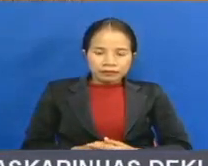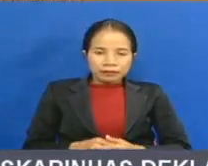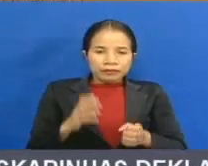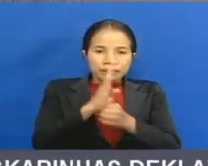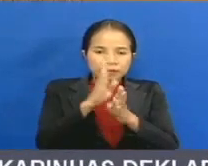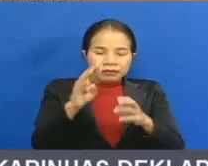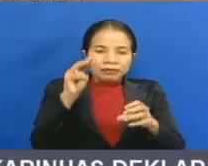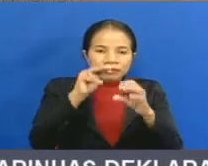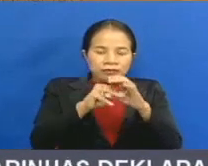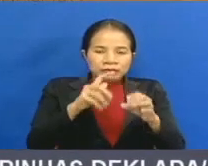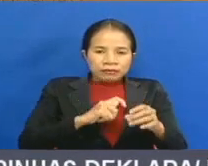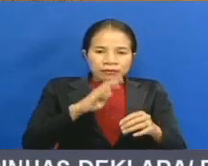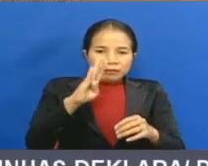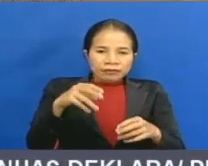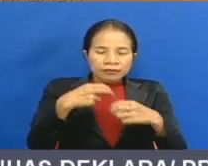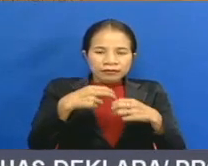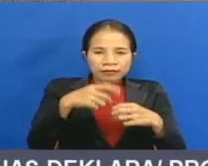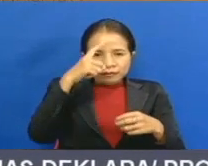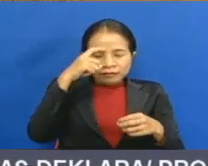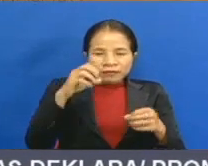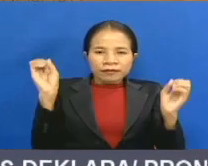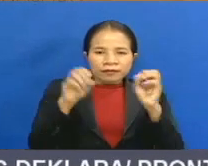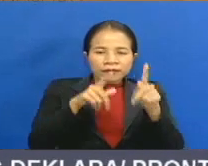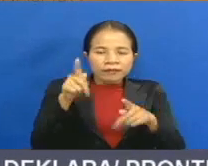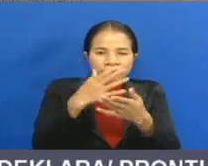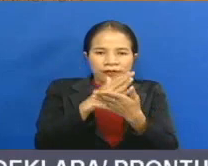Negociantes de mercado TBS e Haleri também menos rendimento.